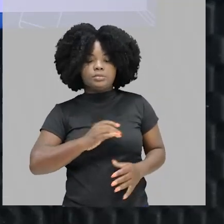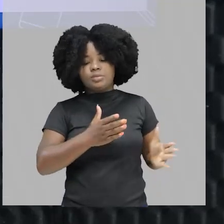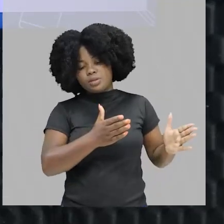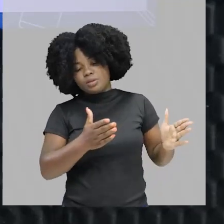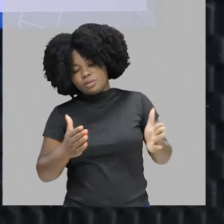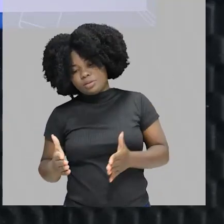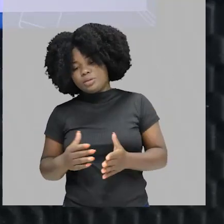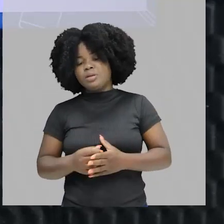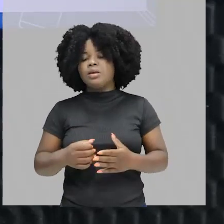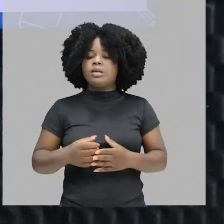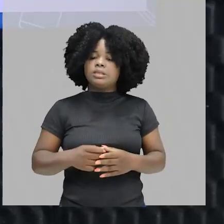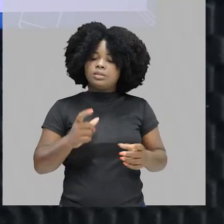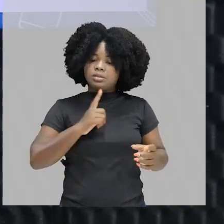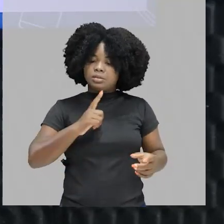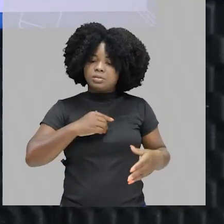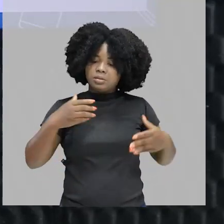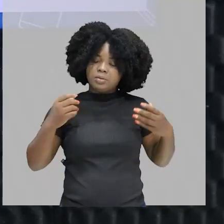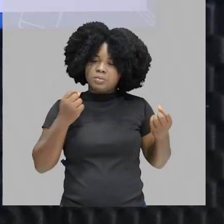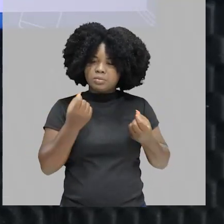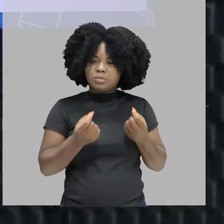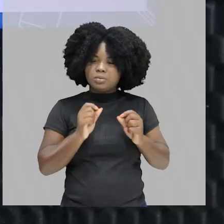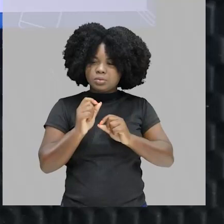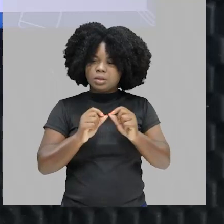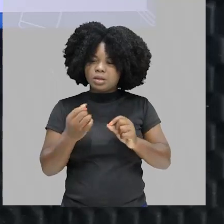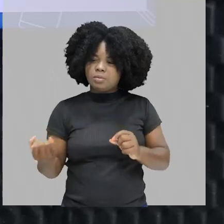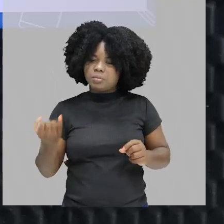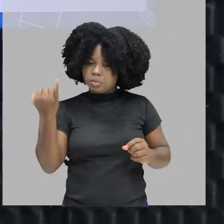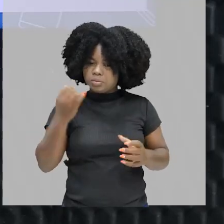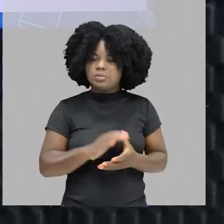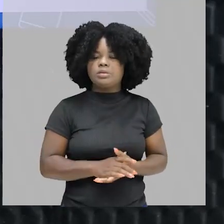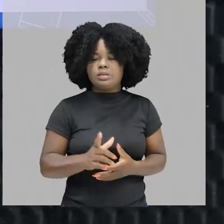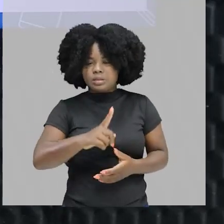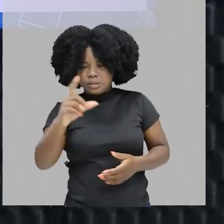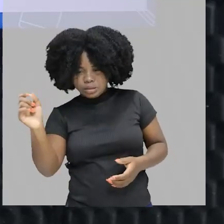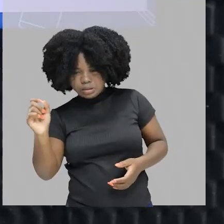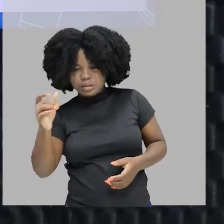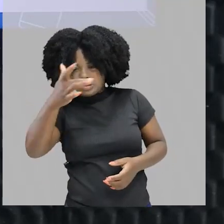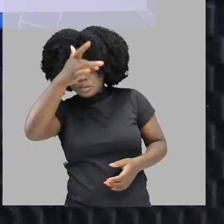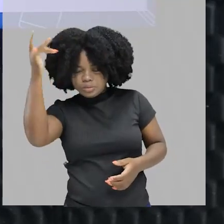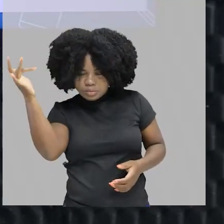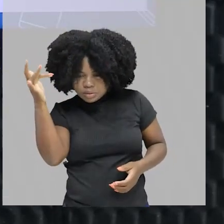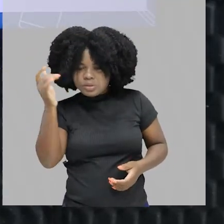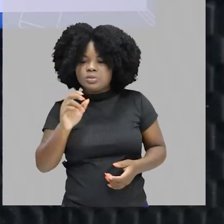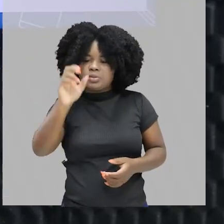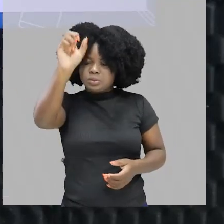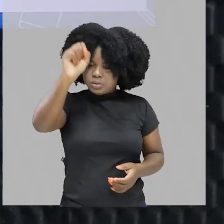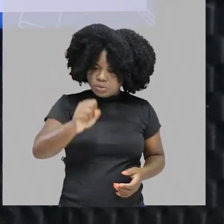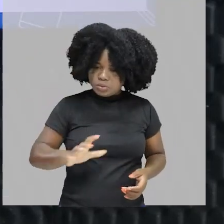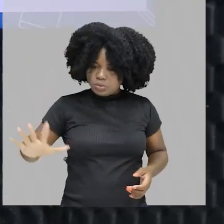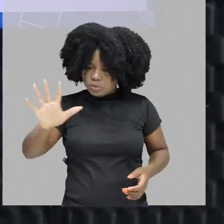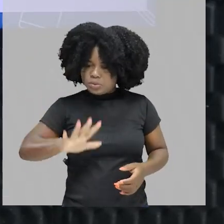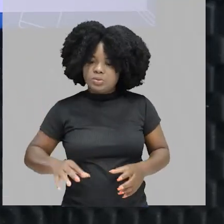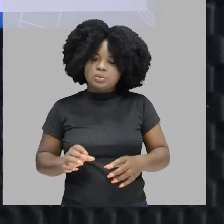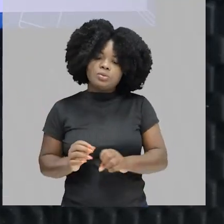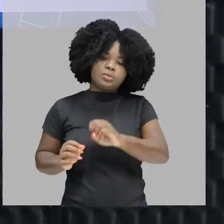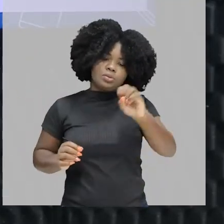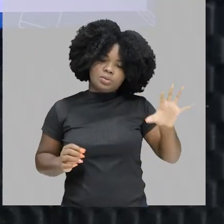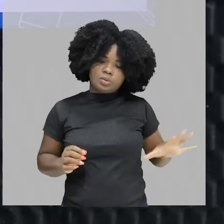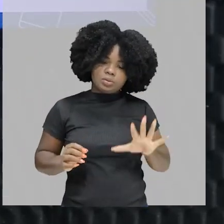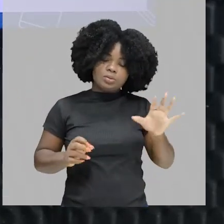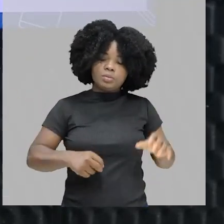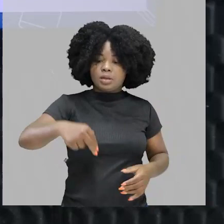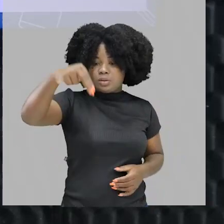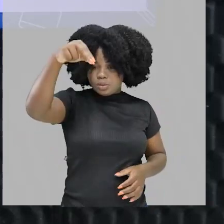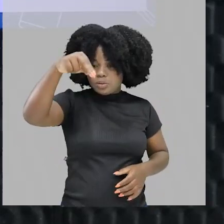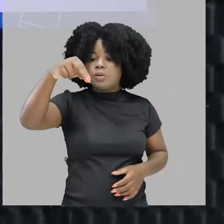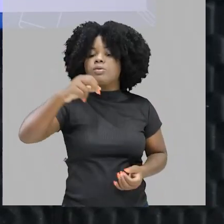Isso é tão marcante no nosso estado, essa ida de pessoas do sul e do sul, do centro, do Sudeste também para a região Norte,